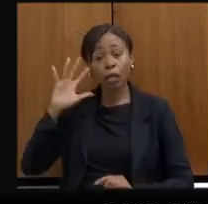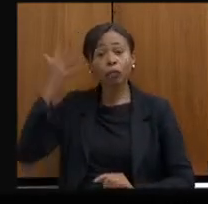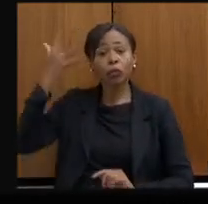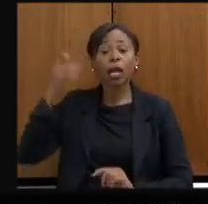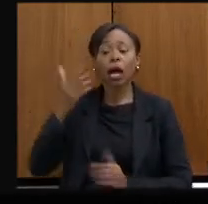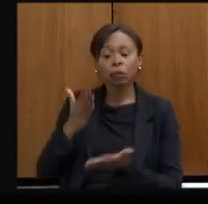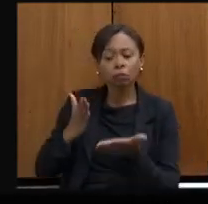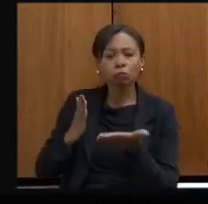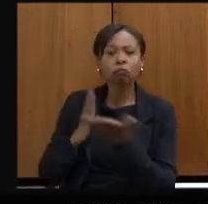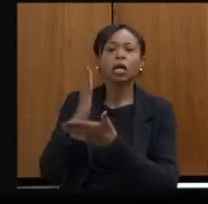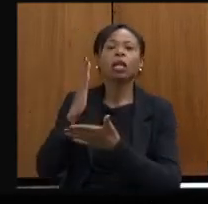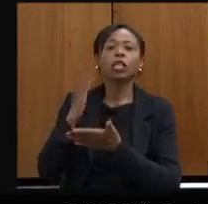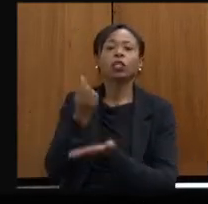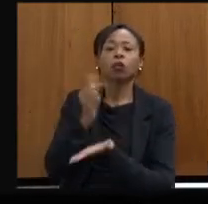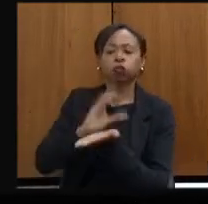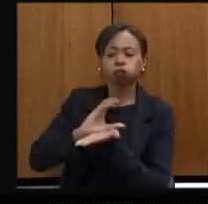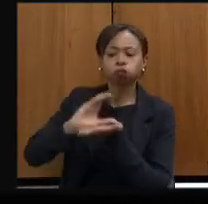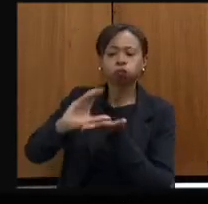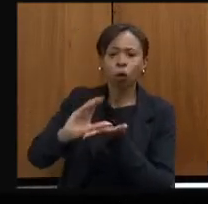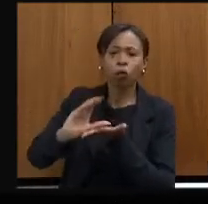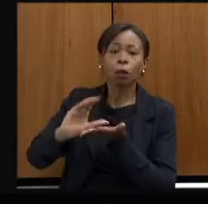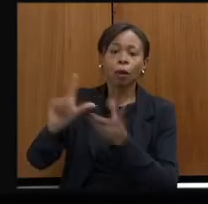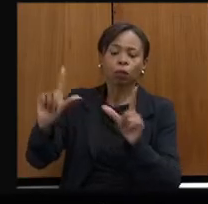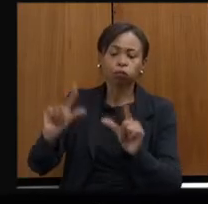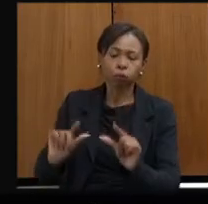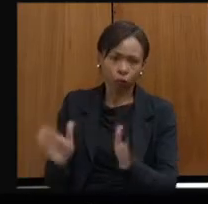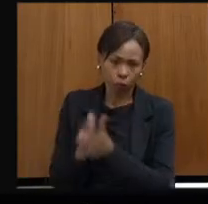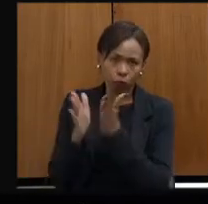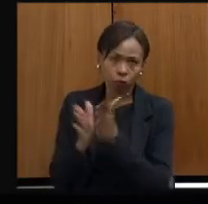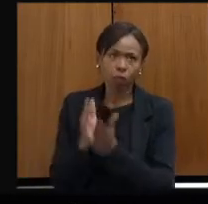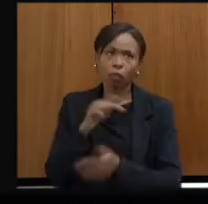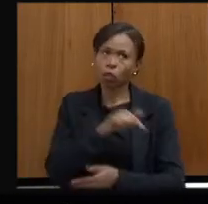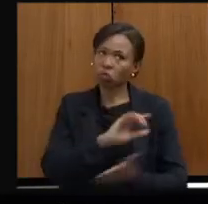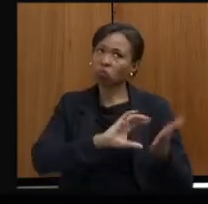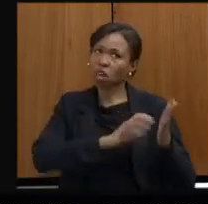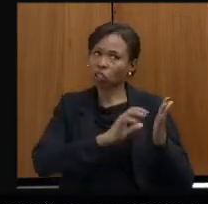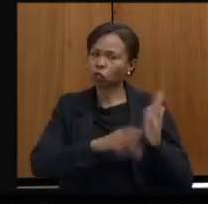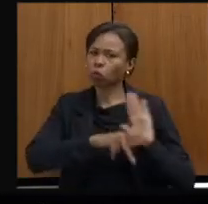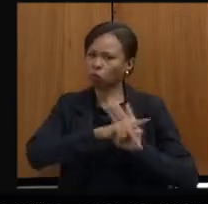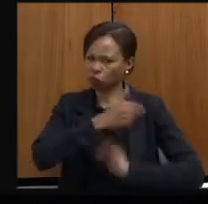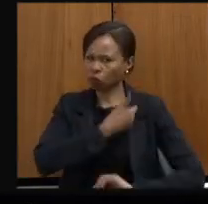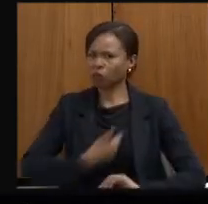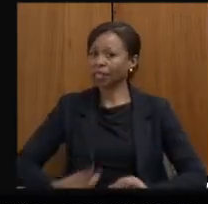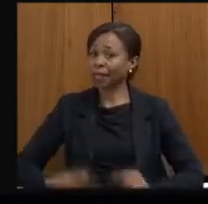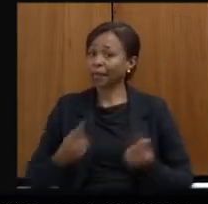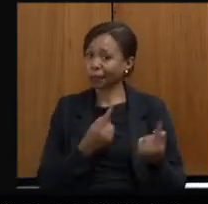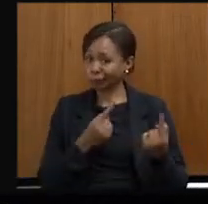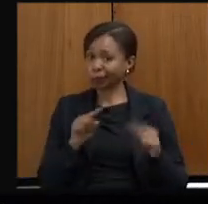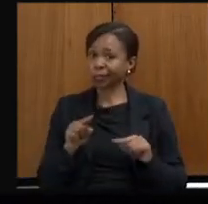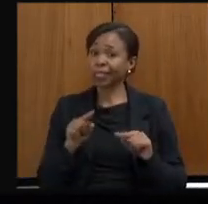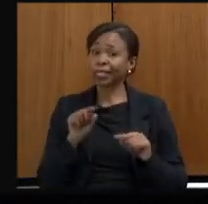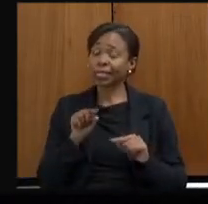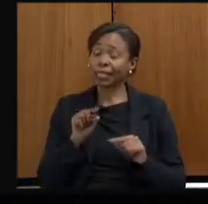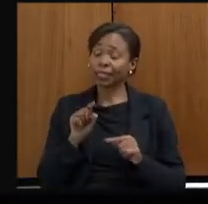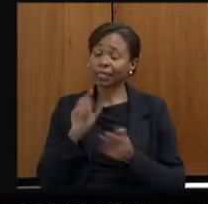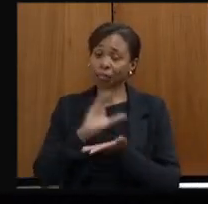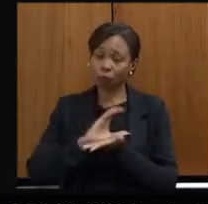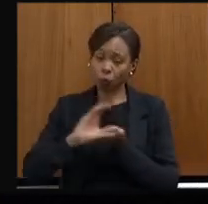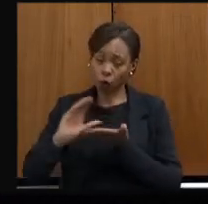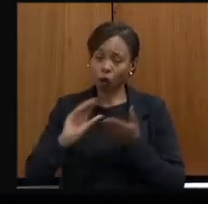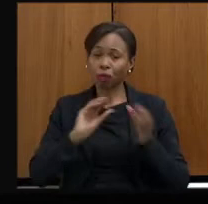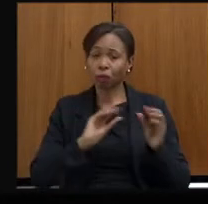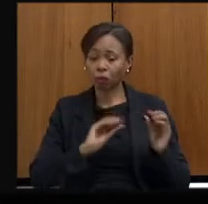Miséria, diferentemente de representantes do partido governador que eram contra essa prorrogação do FEM, mas